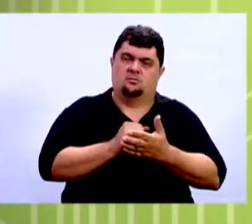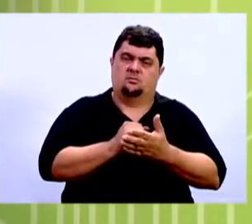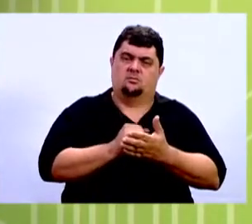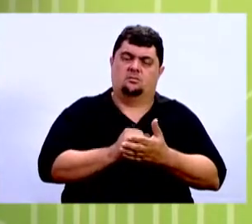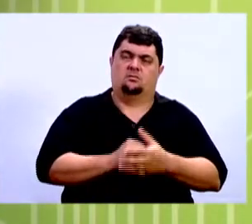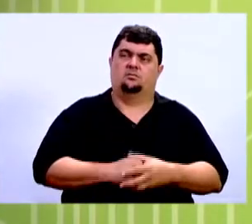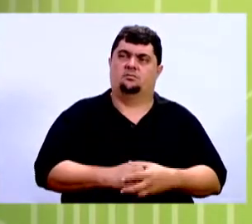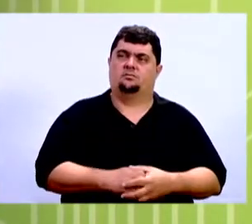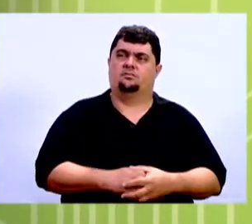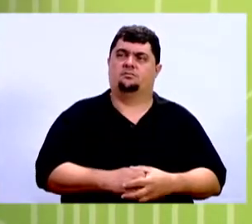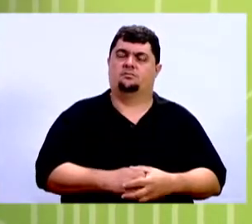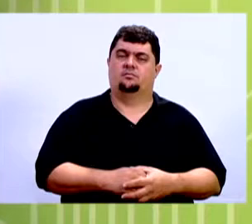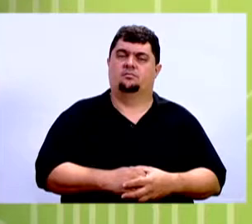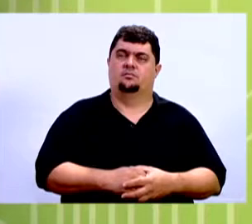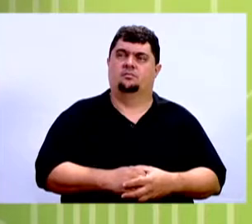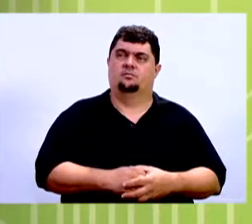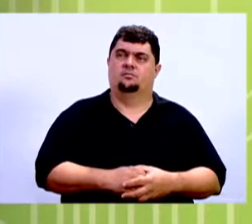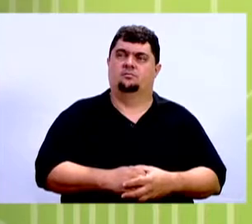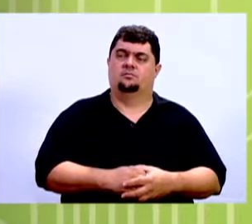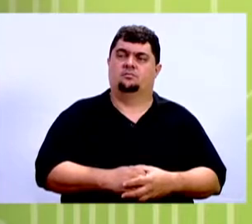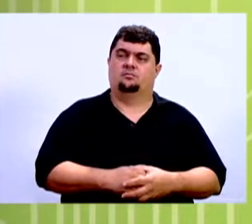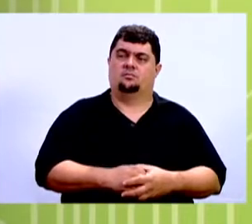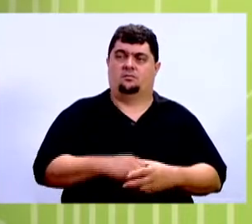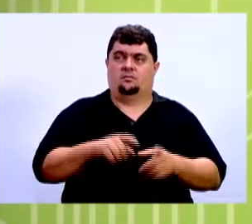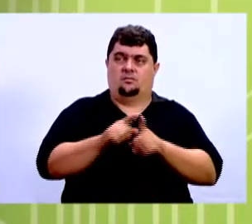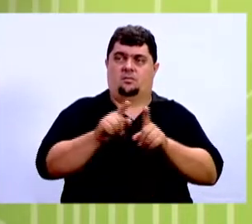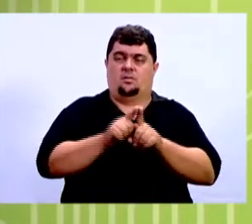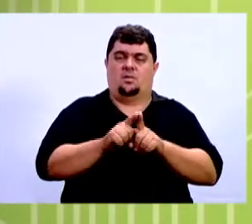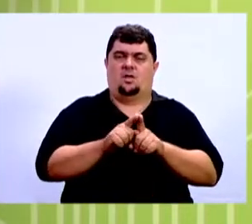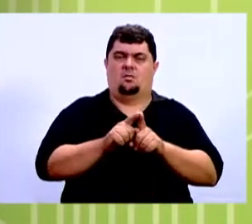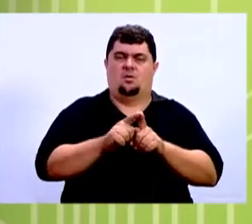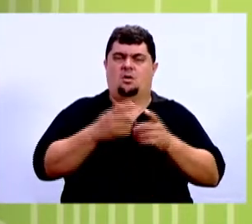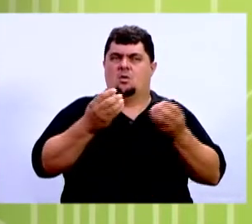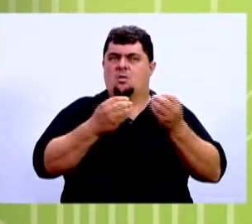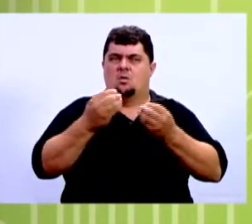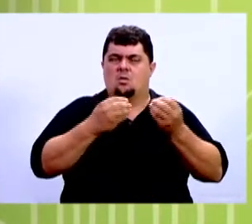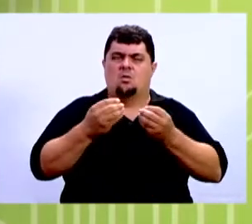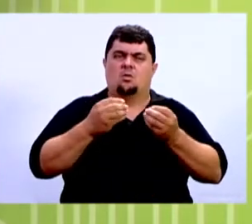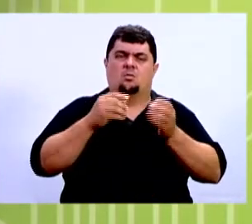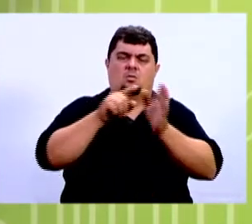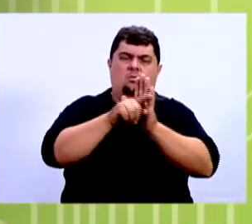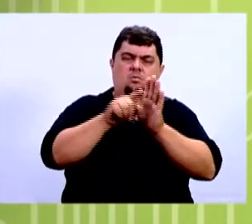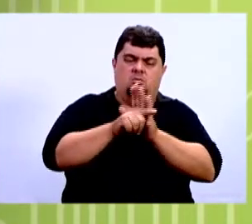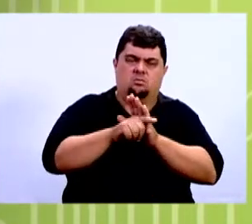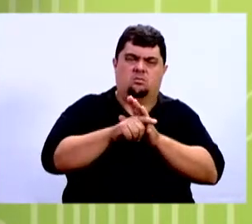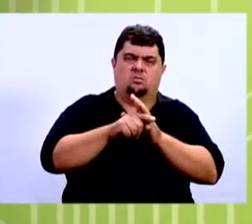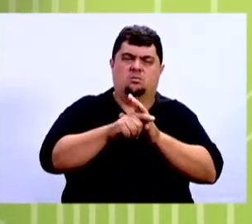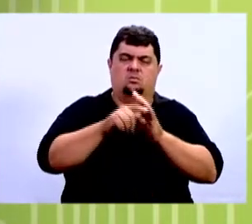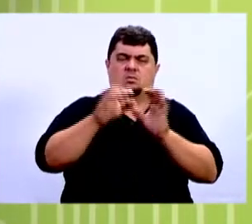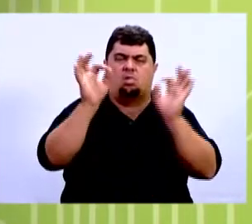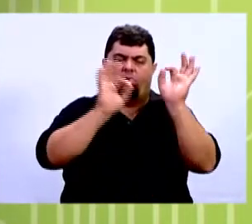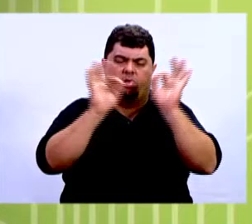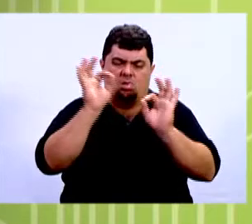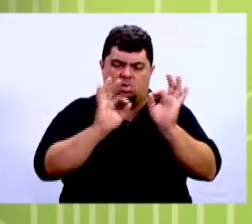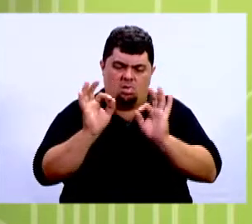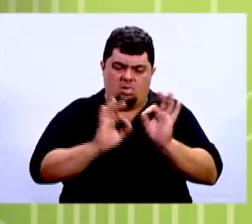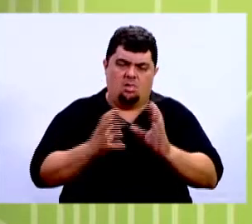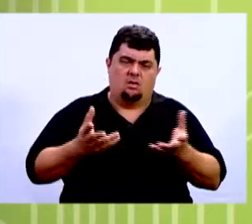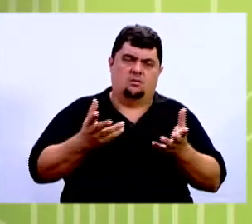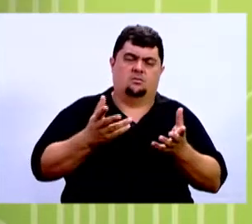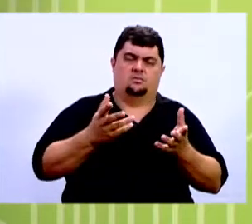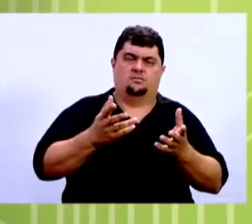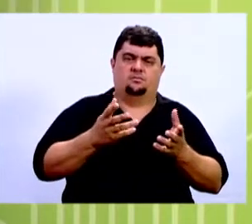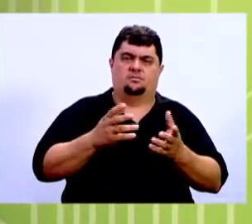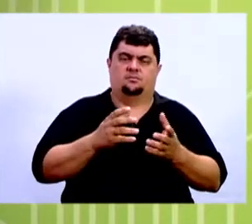essa ajuda. Além disso, esse detalhe, né, do layout, de como vou fazer essas perguntas, a ordenação dela,